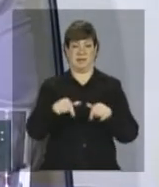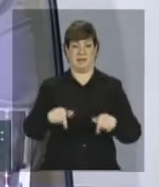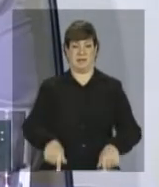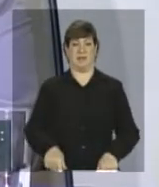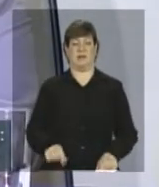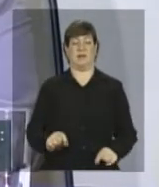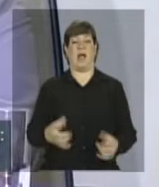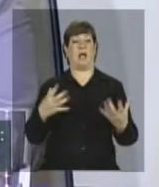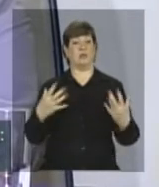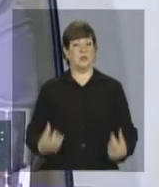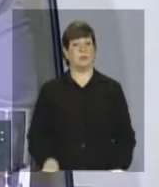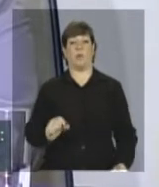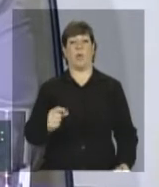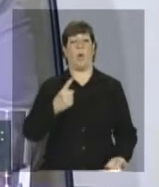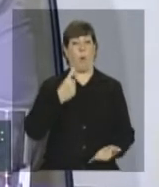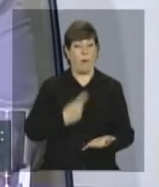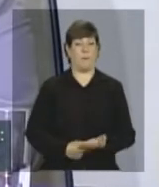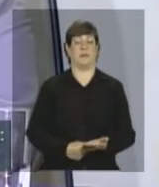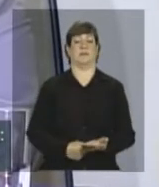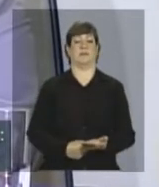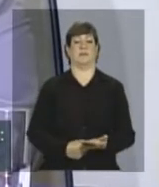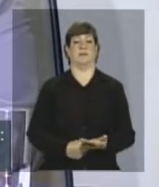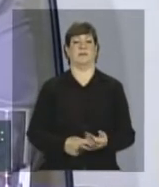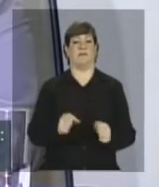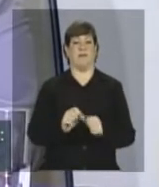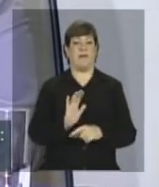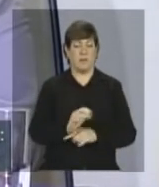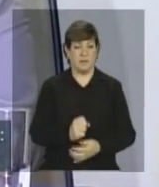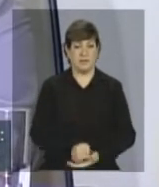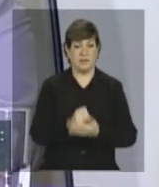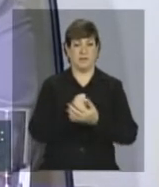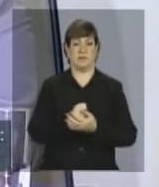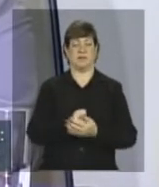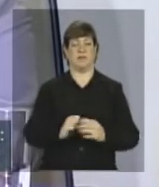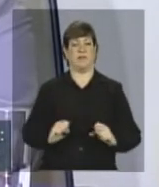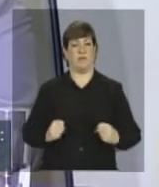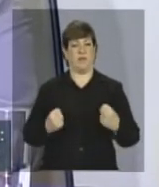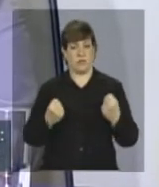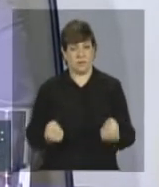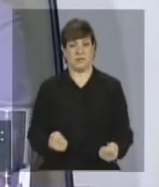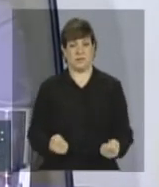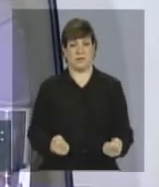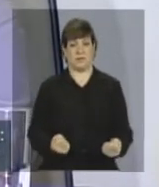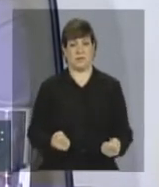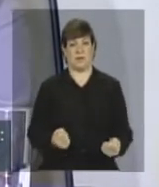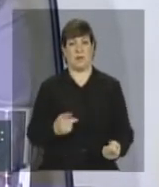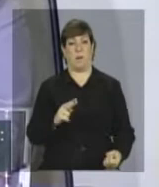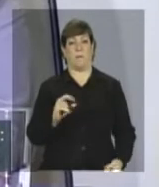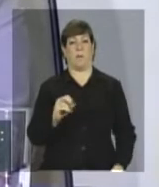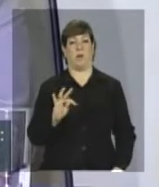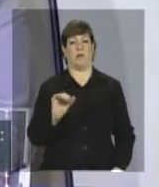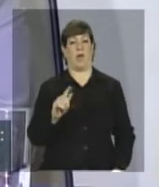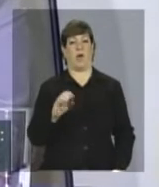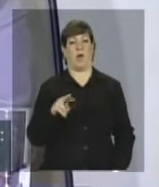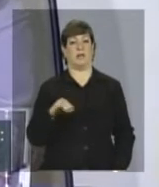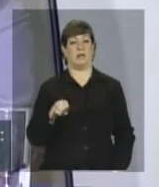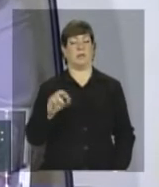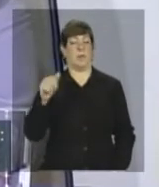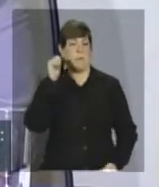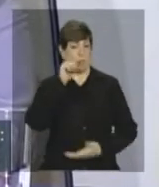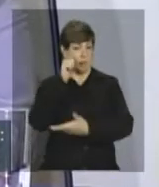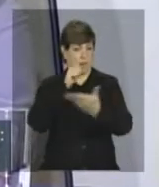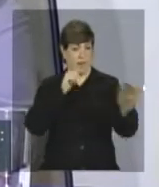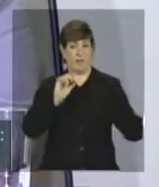ao assumirem o compromisso de promover medidas visando o fortalecimento do protagonismo das mulheres no